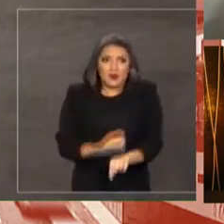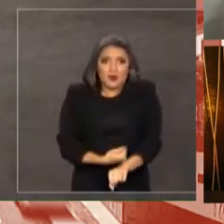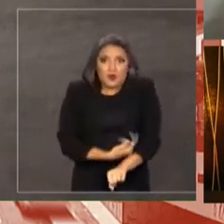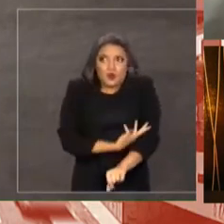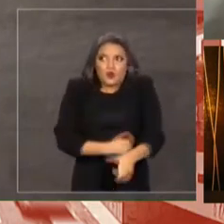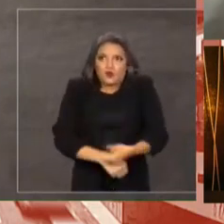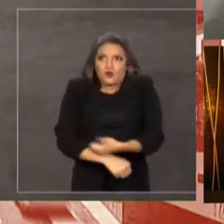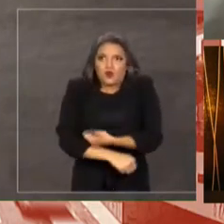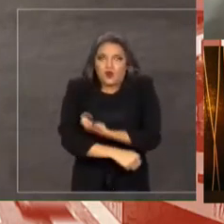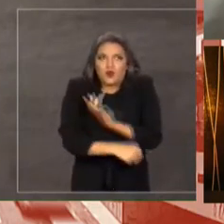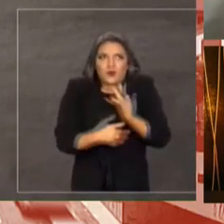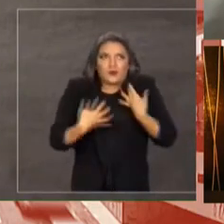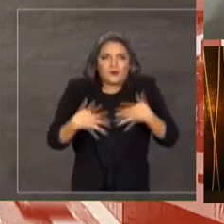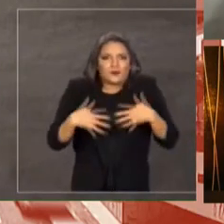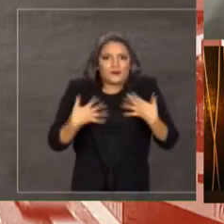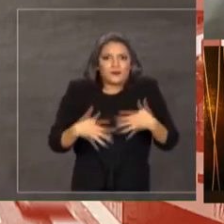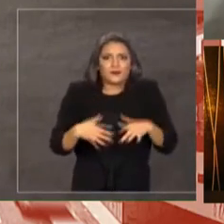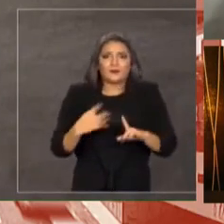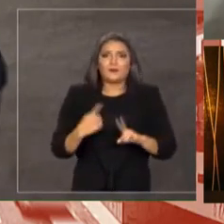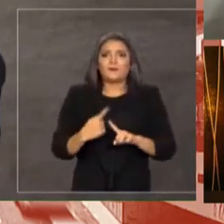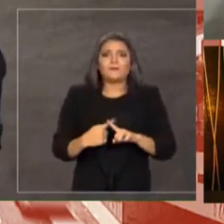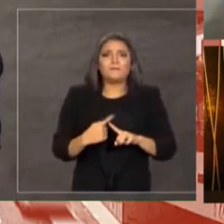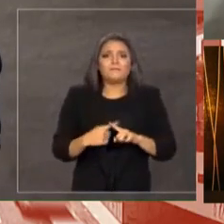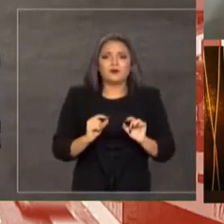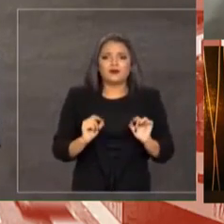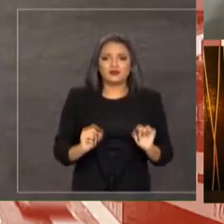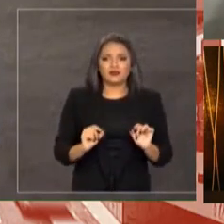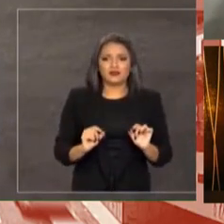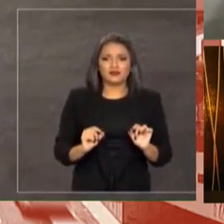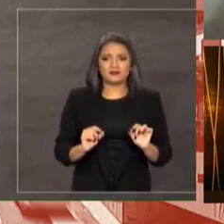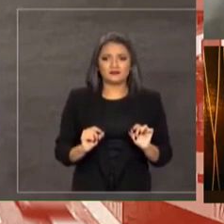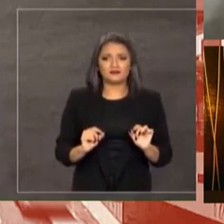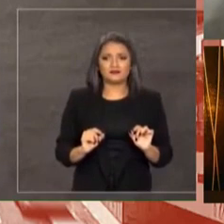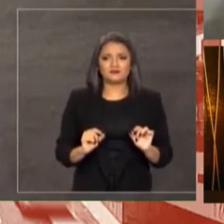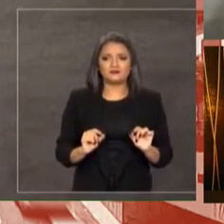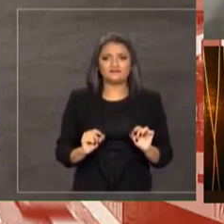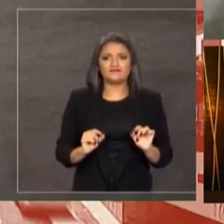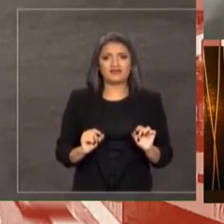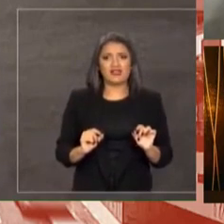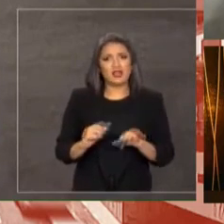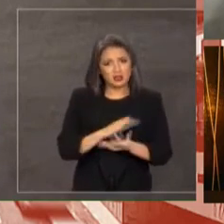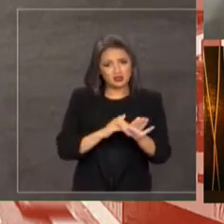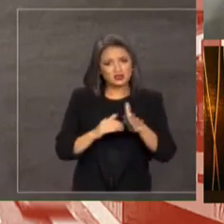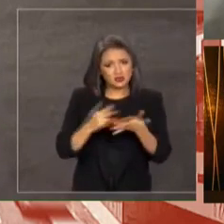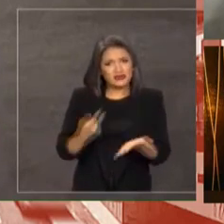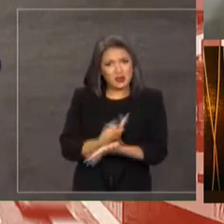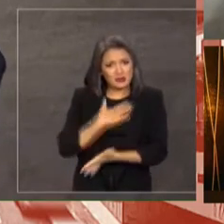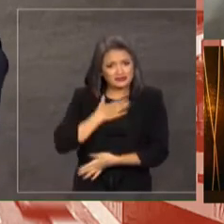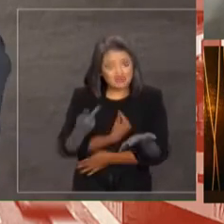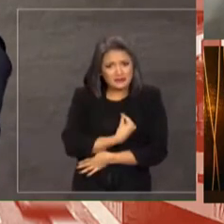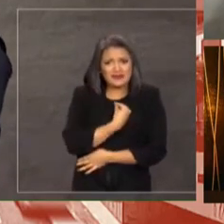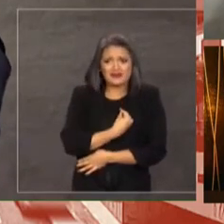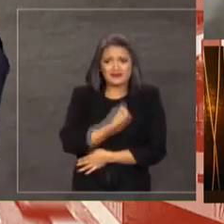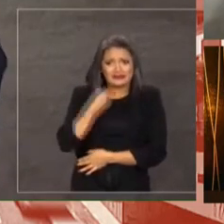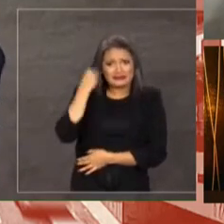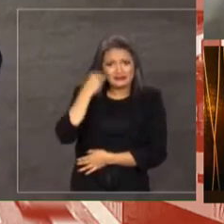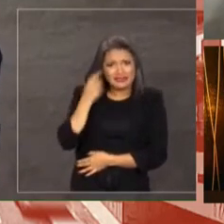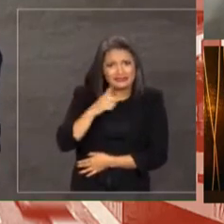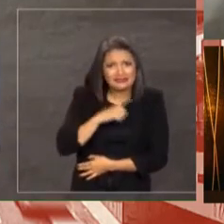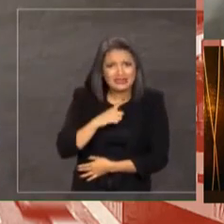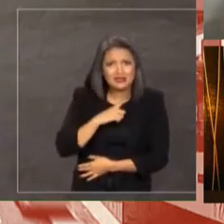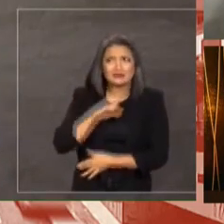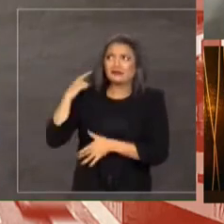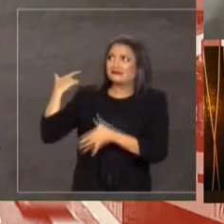Depois teve todas as narrativas que a gente viu durante a década de 90 contra o Lula o PT a esquerda e o tal monstro